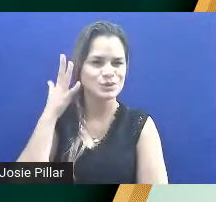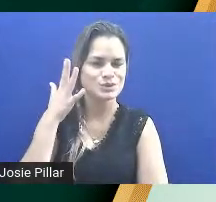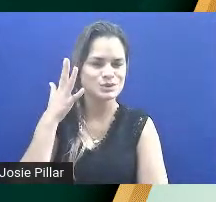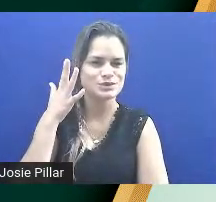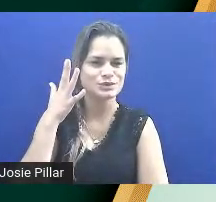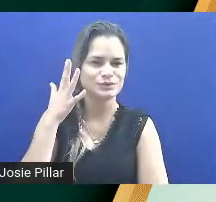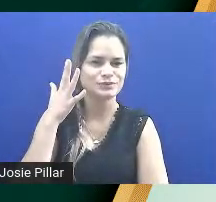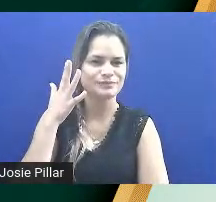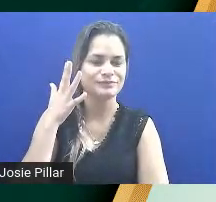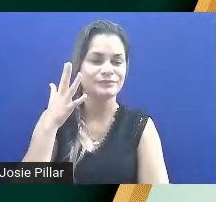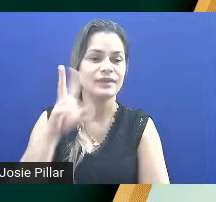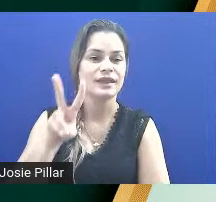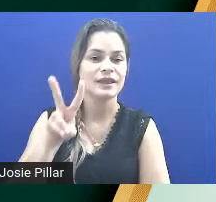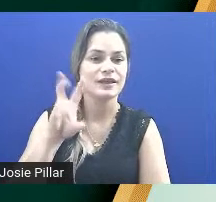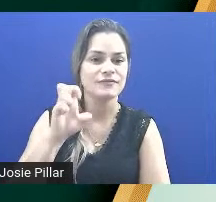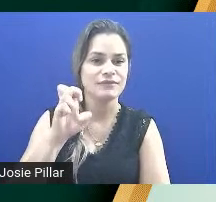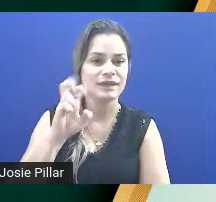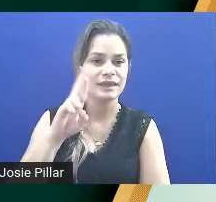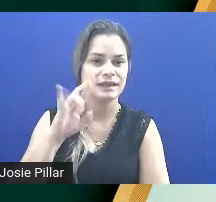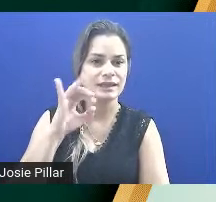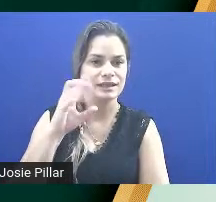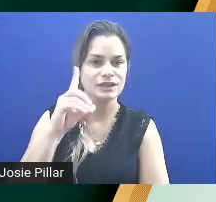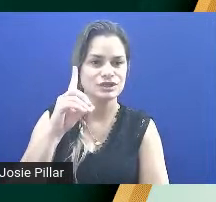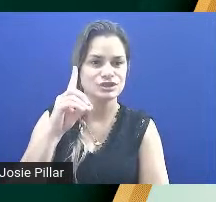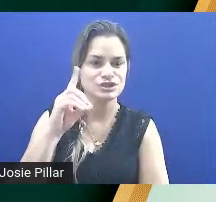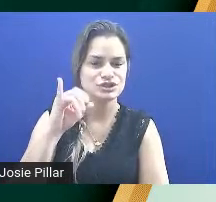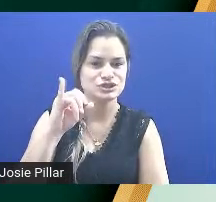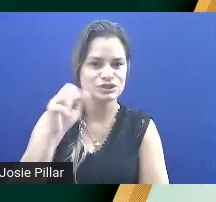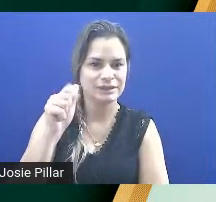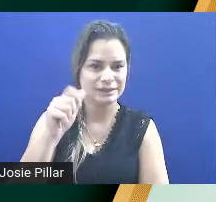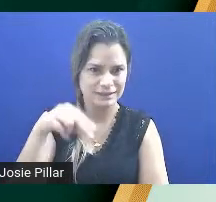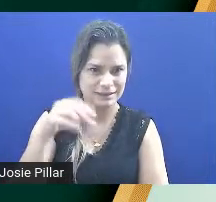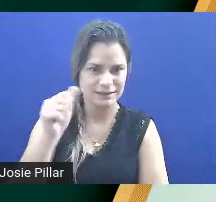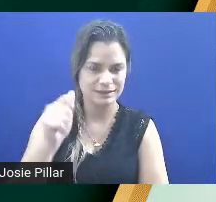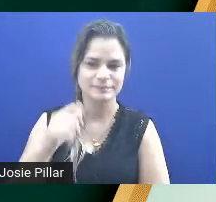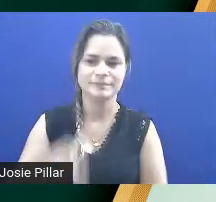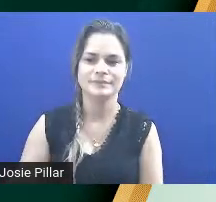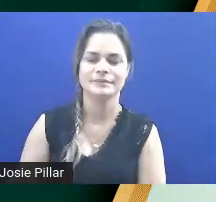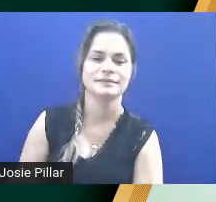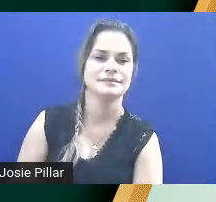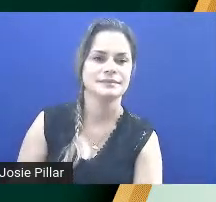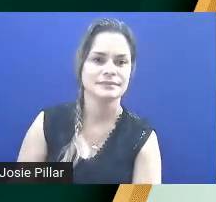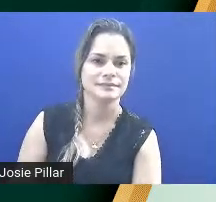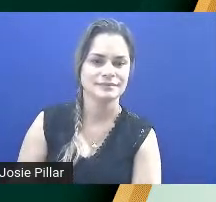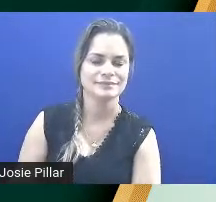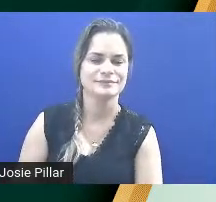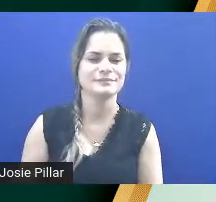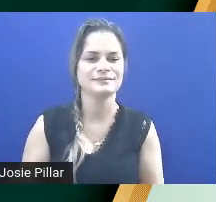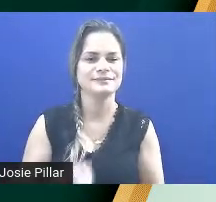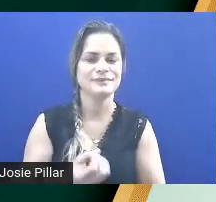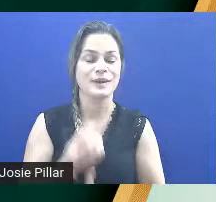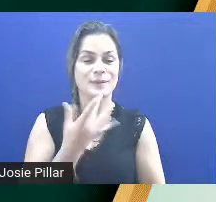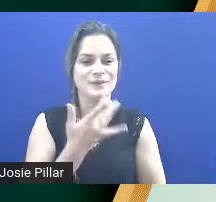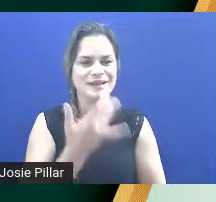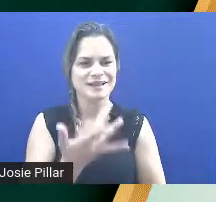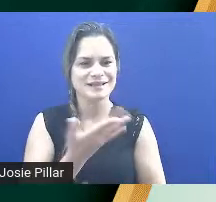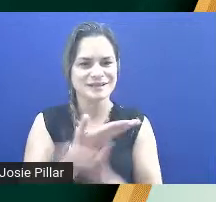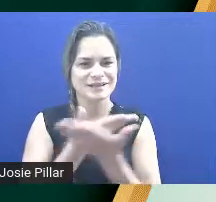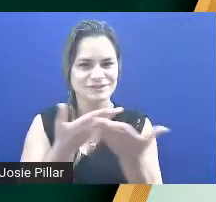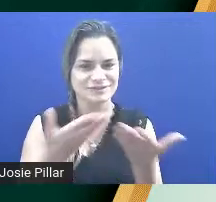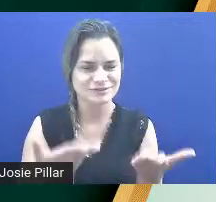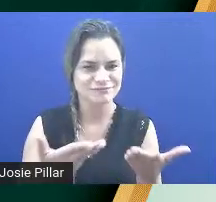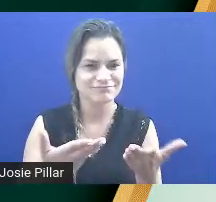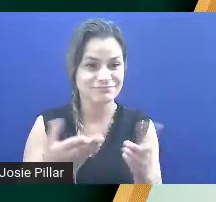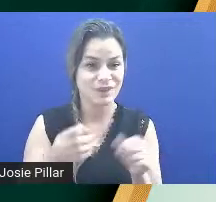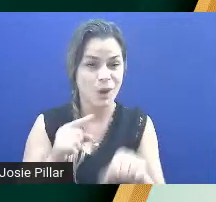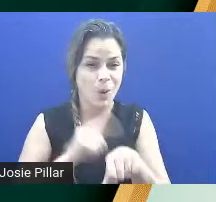Veridiana Gabriela Baumgarten. Boa tarde a todos. É curto o tempo